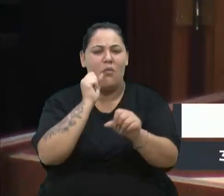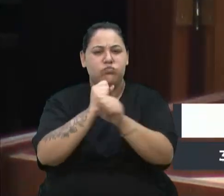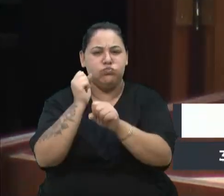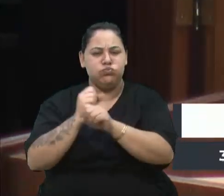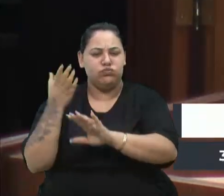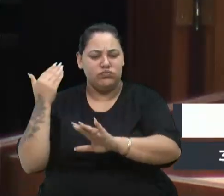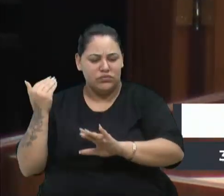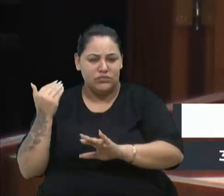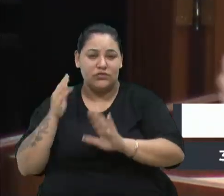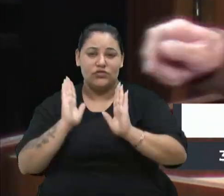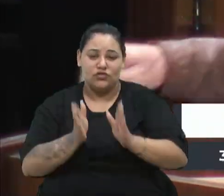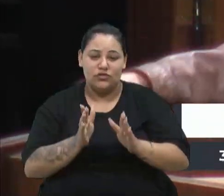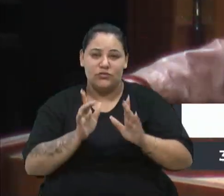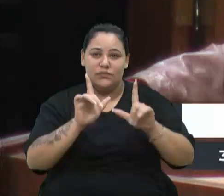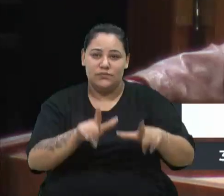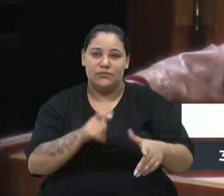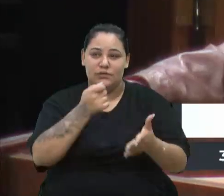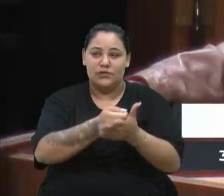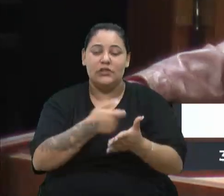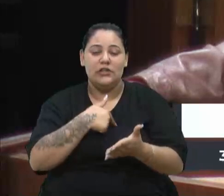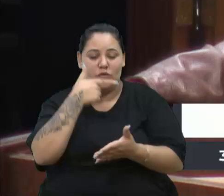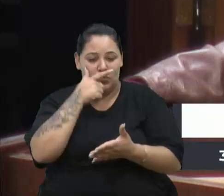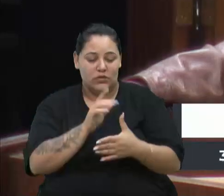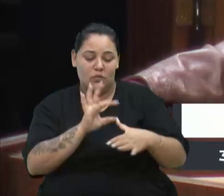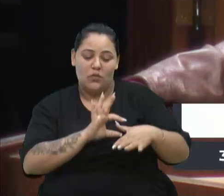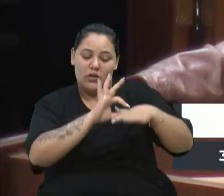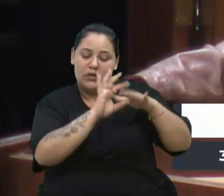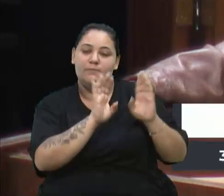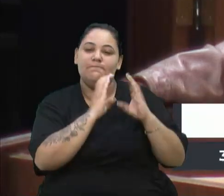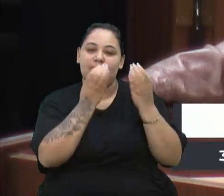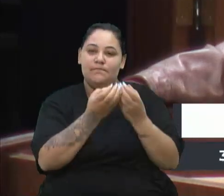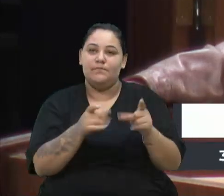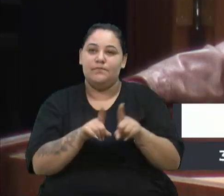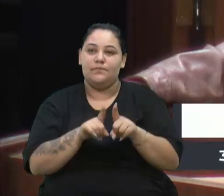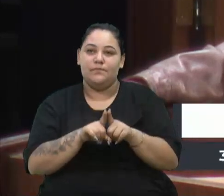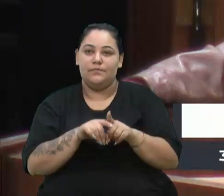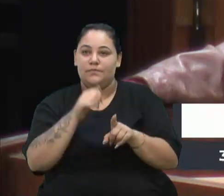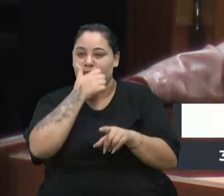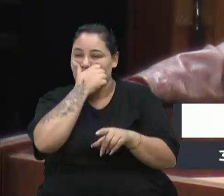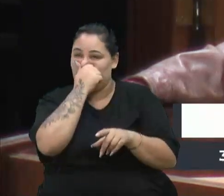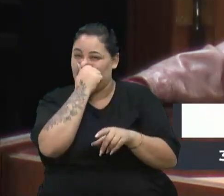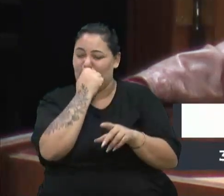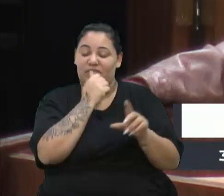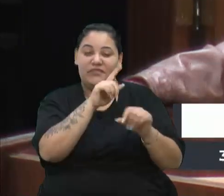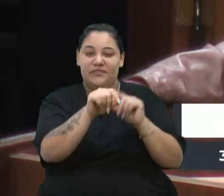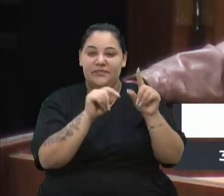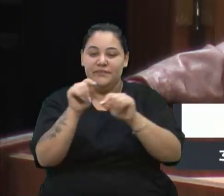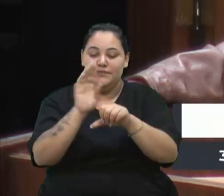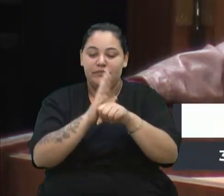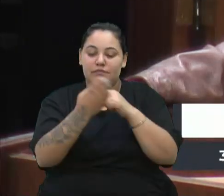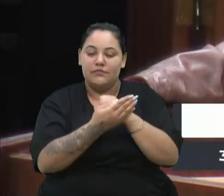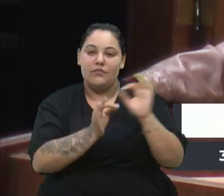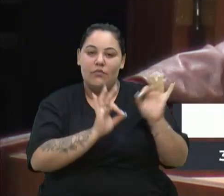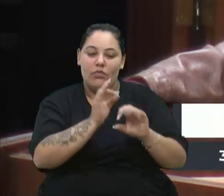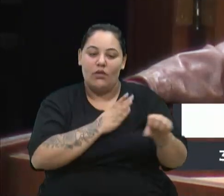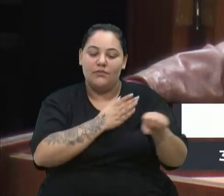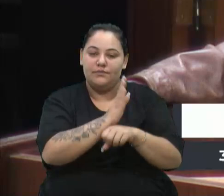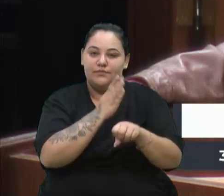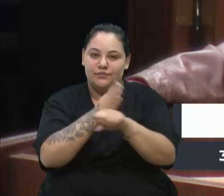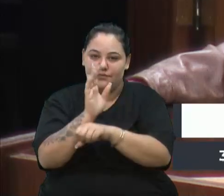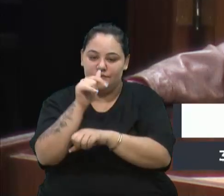tentei e consegui como líder comunitário. A redefinição dos bairros, projeto aprovado por essa